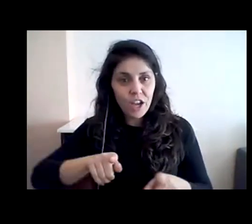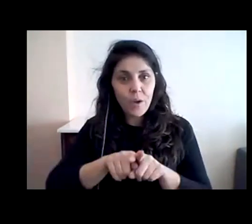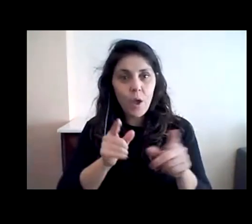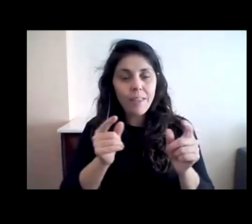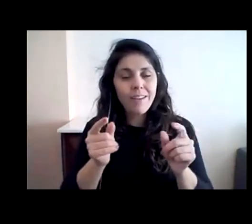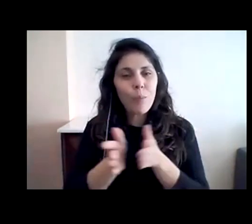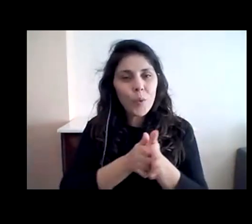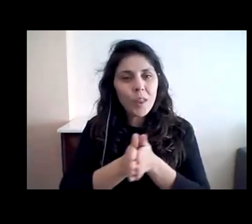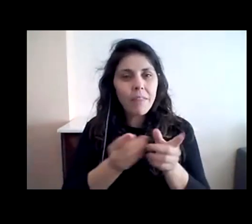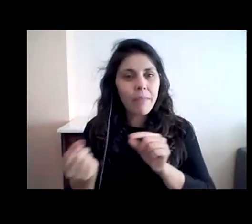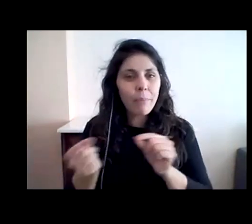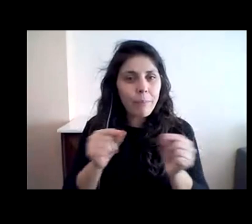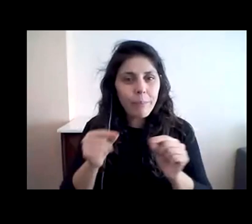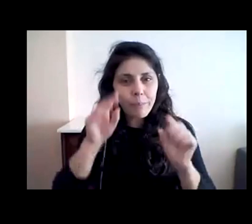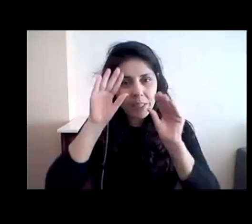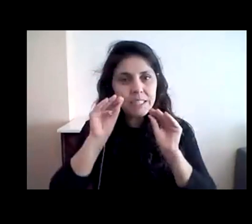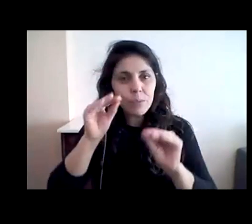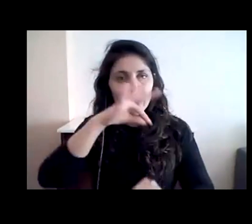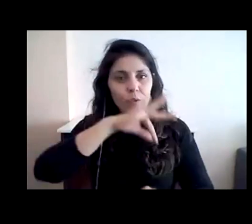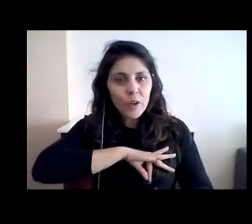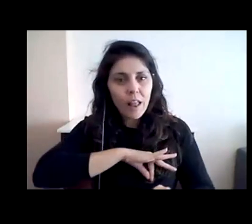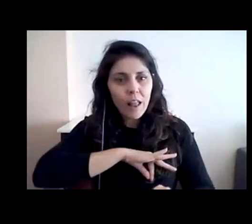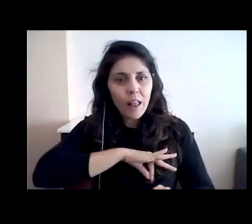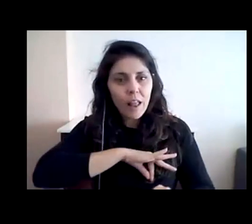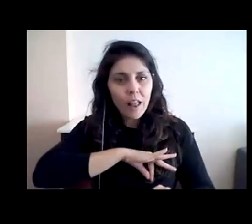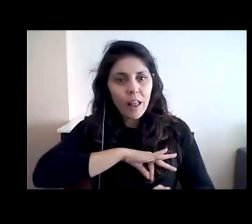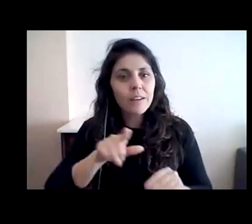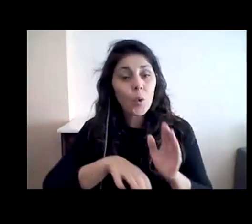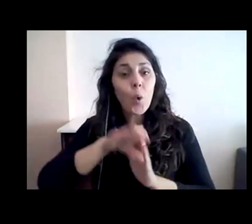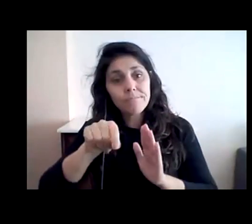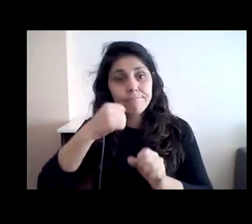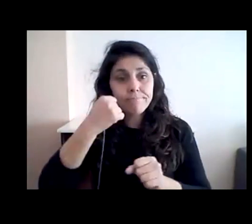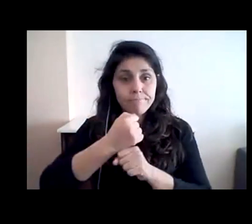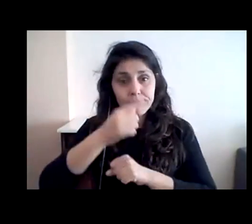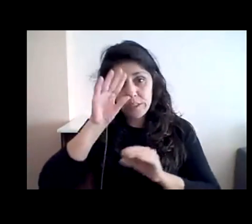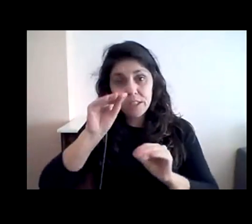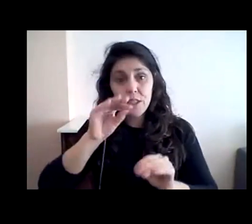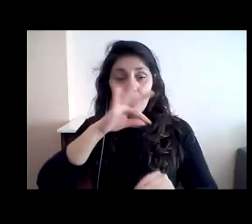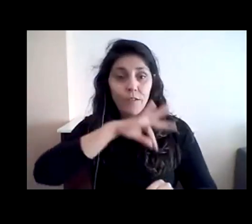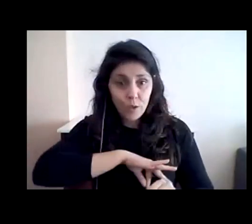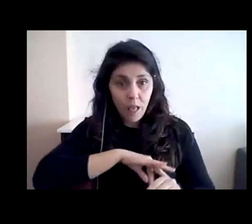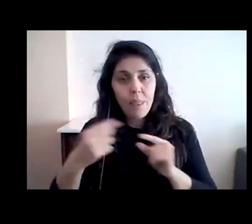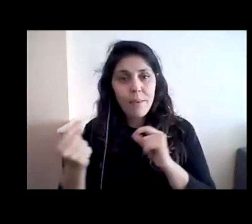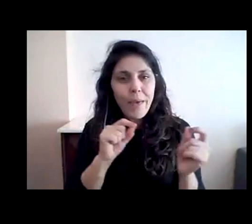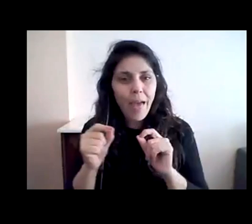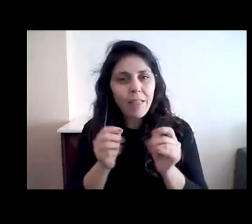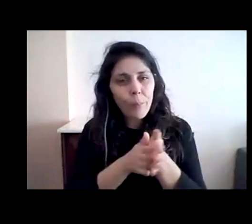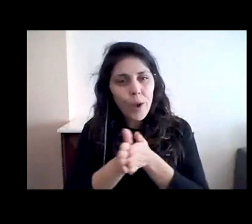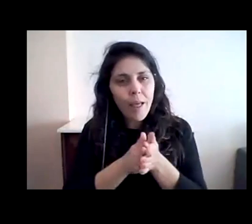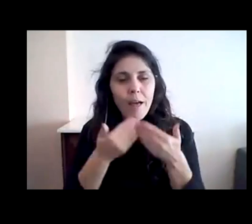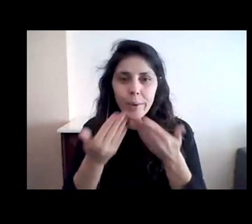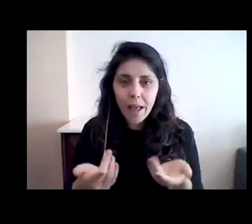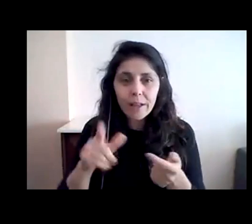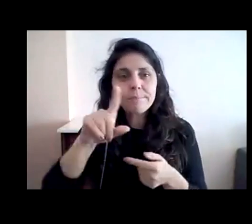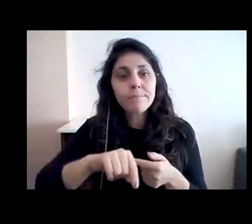para debater o ensino profissional e a condição, digamos assim, do ensino profissional e as oportunidades